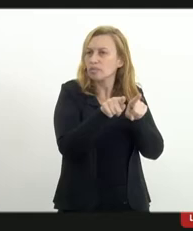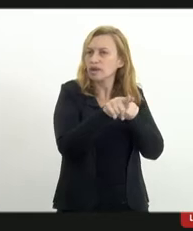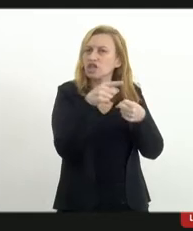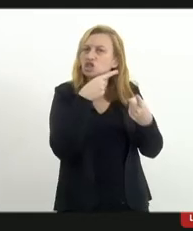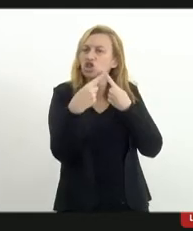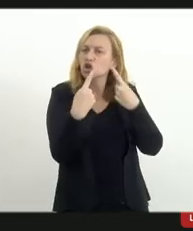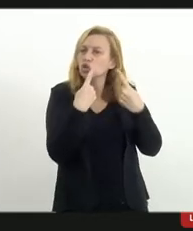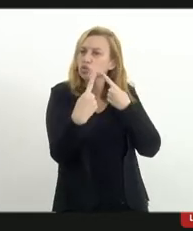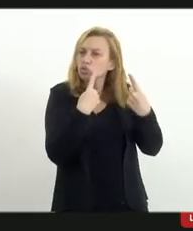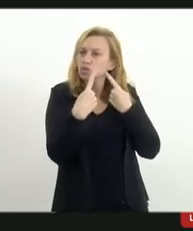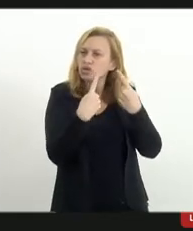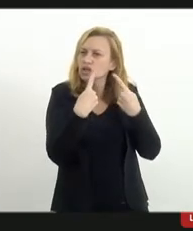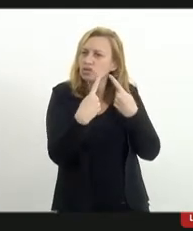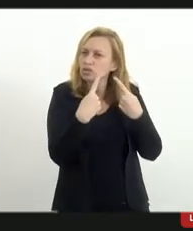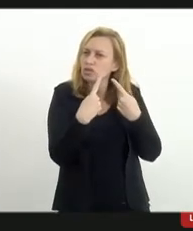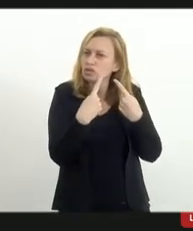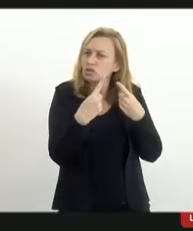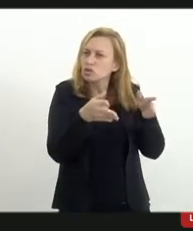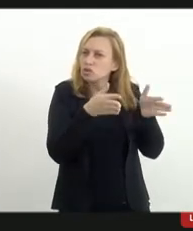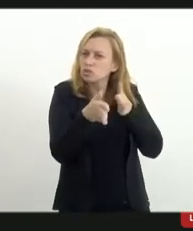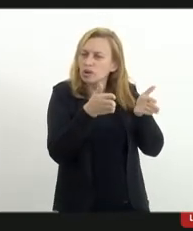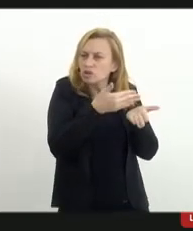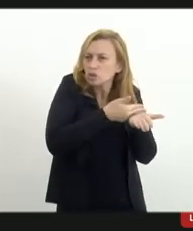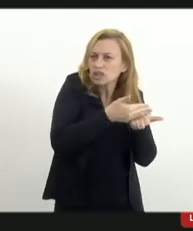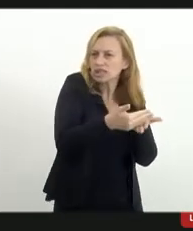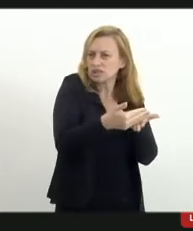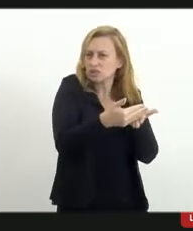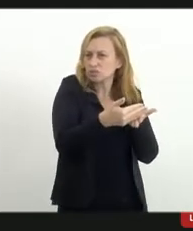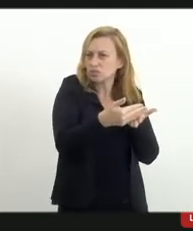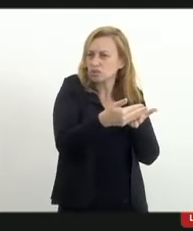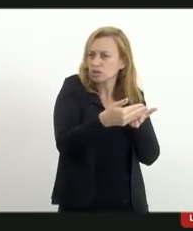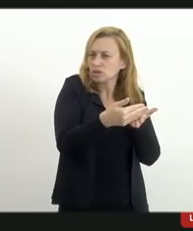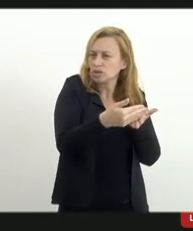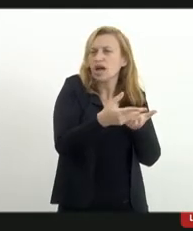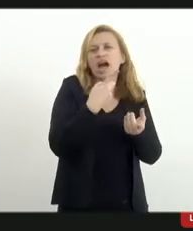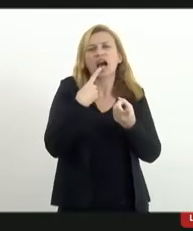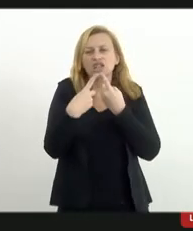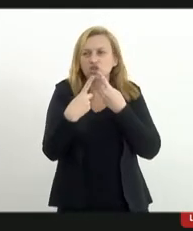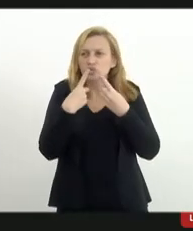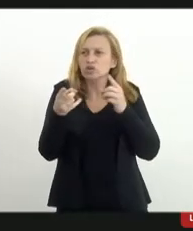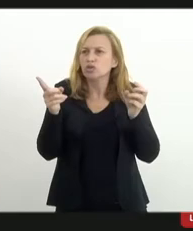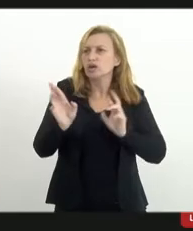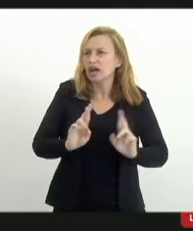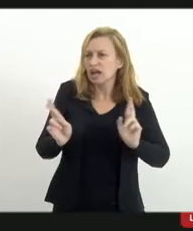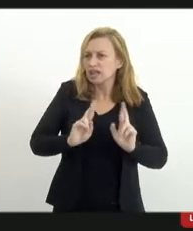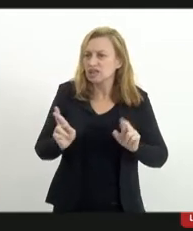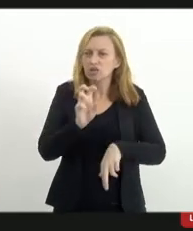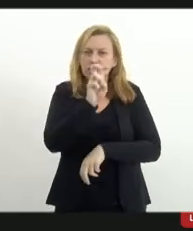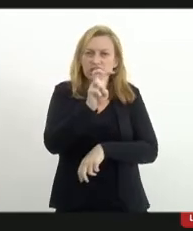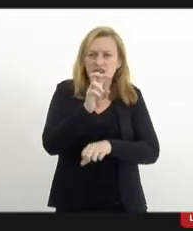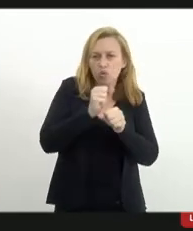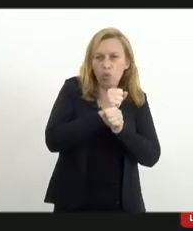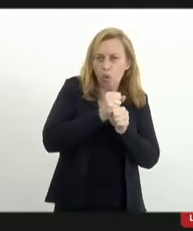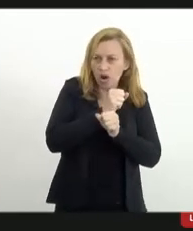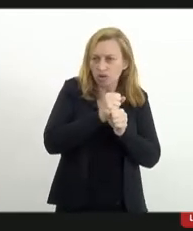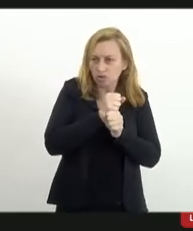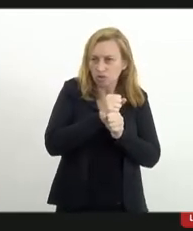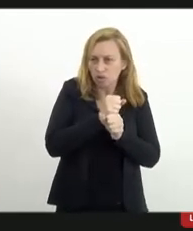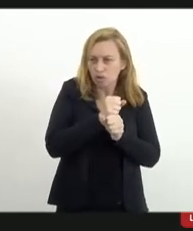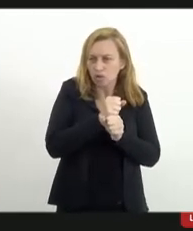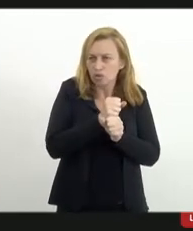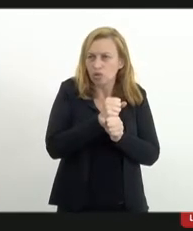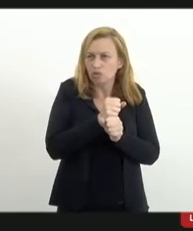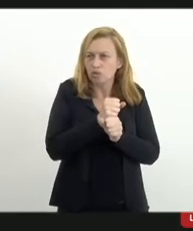discussão do prazo, do início do prazo. A discussão em relação ao prazo de 5 anos,